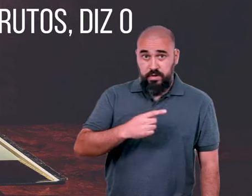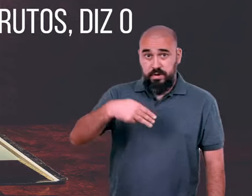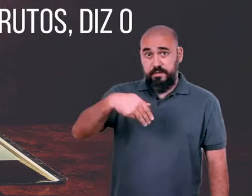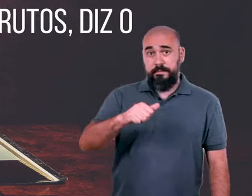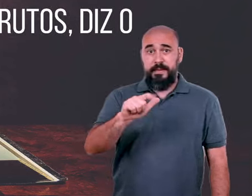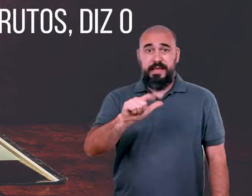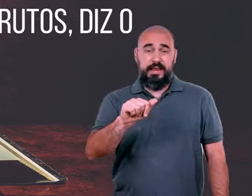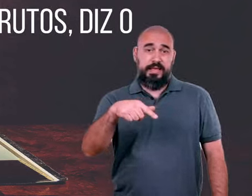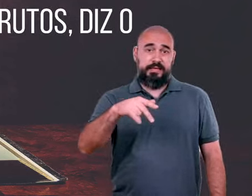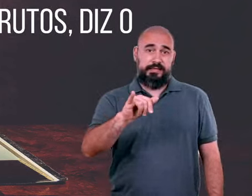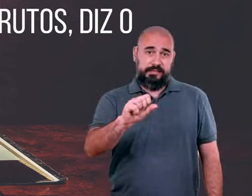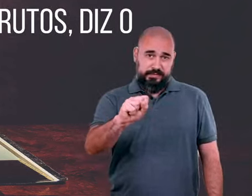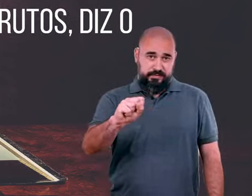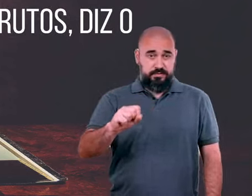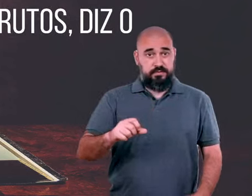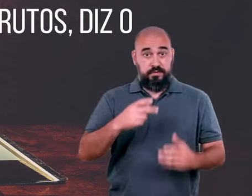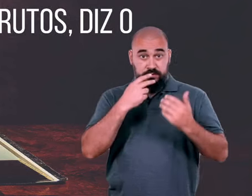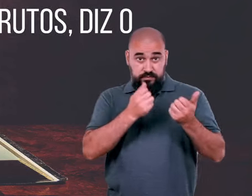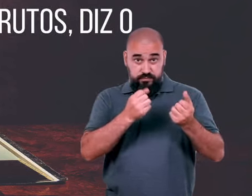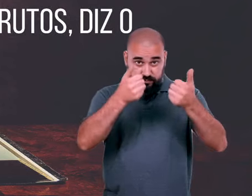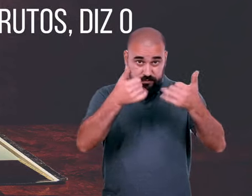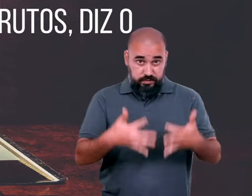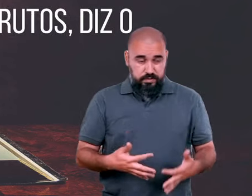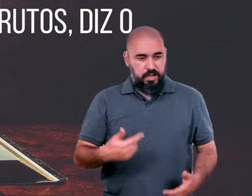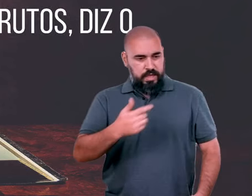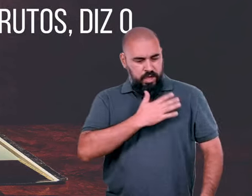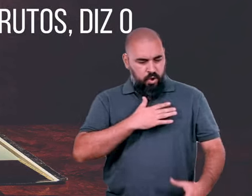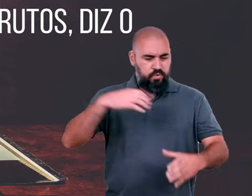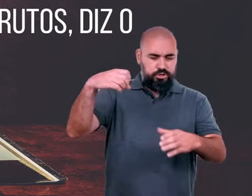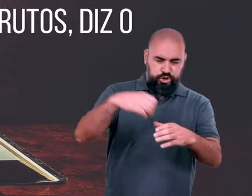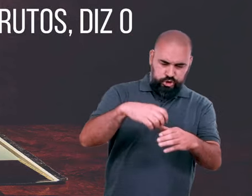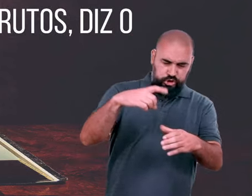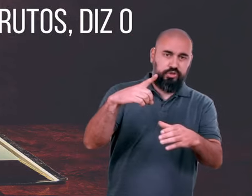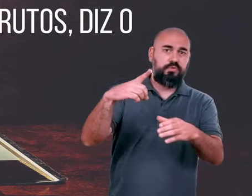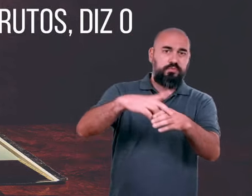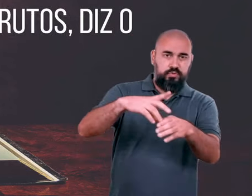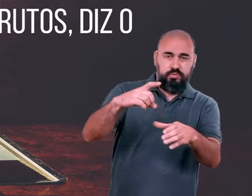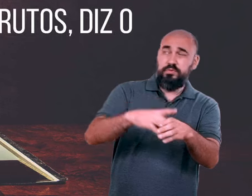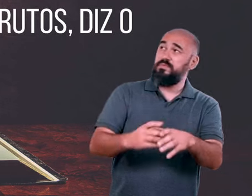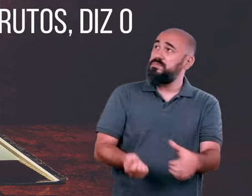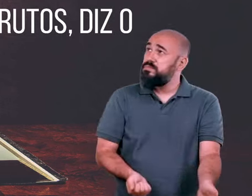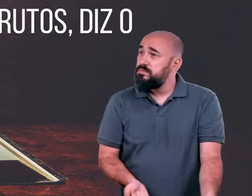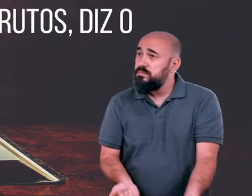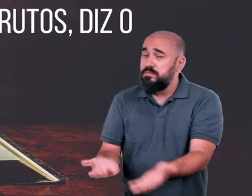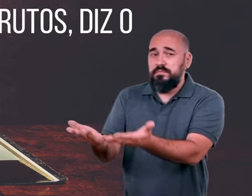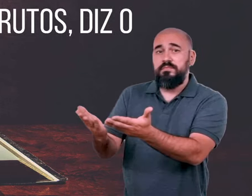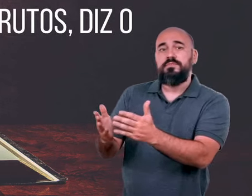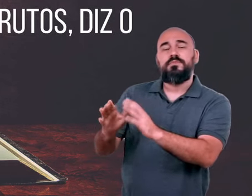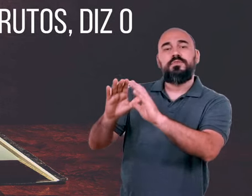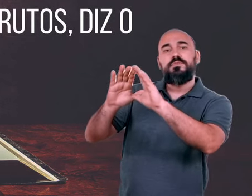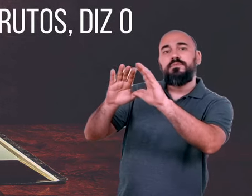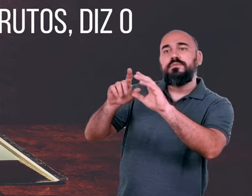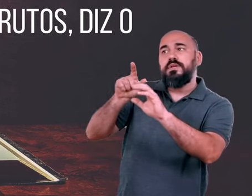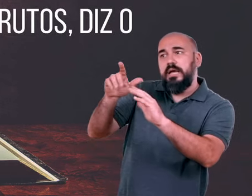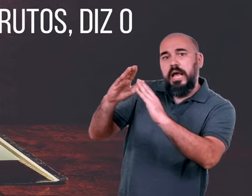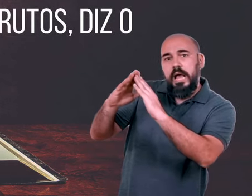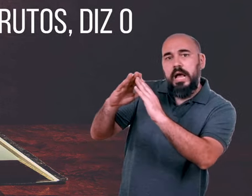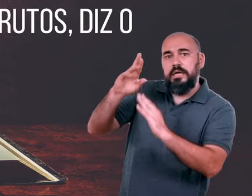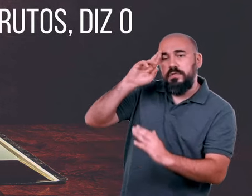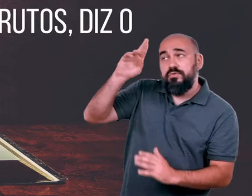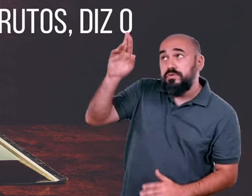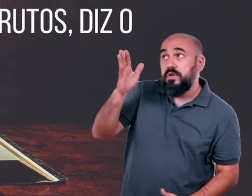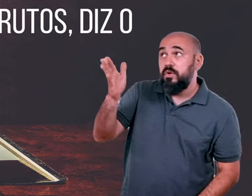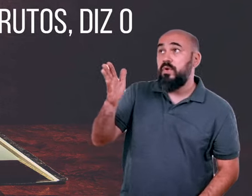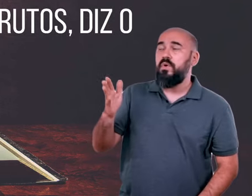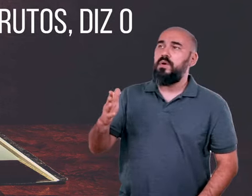Tragam todos os dízimos à casa do tesouro, para que haja mantimento na minha casa. Ponha-me